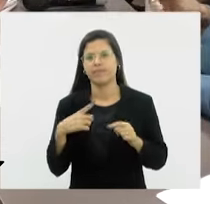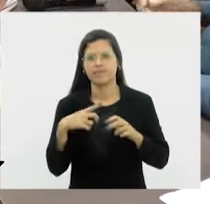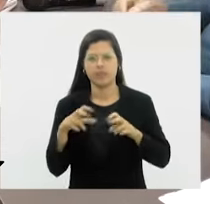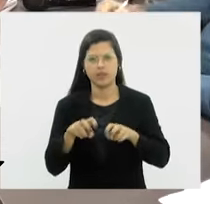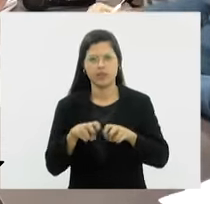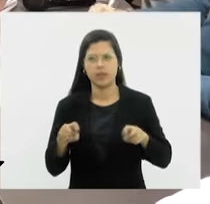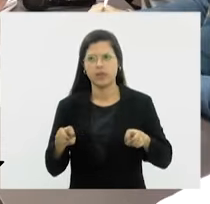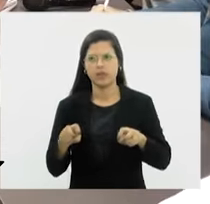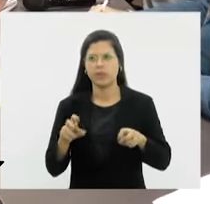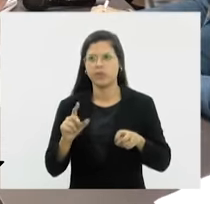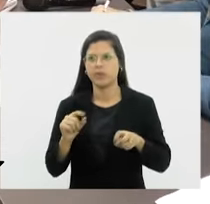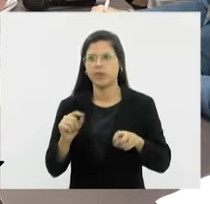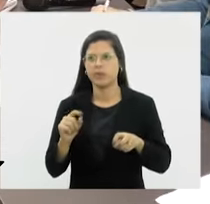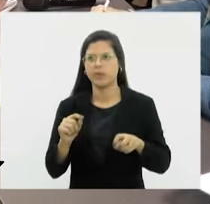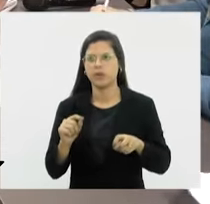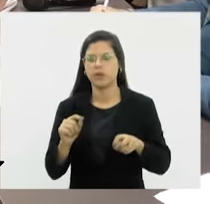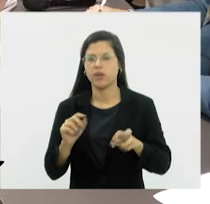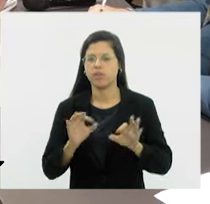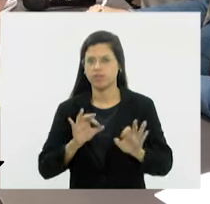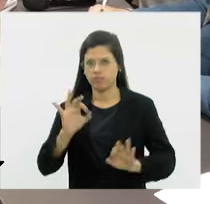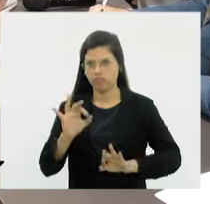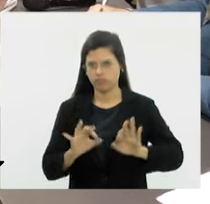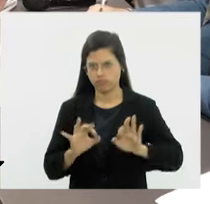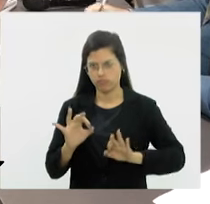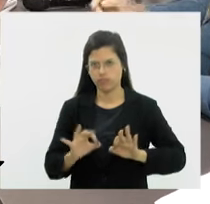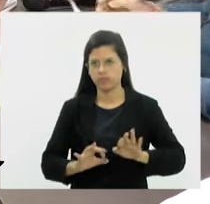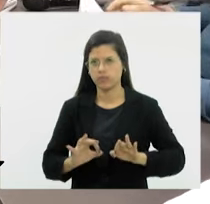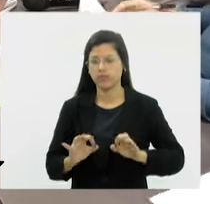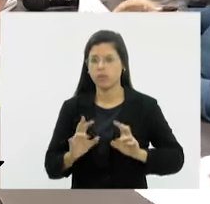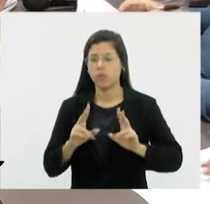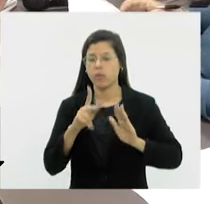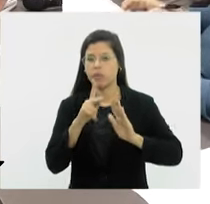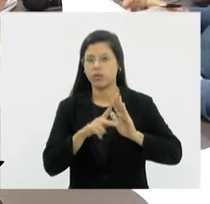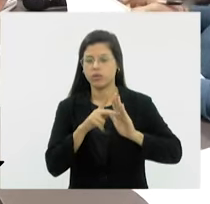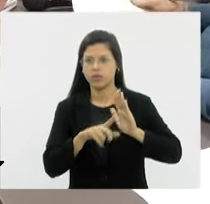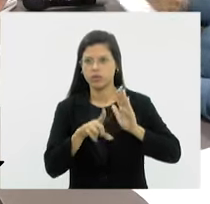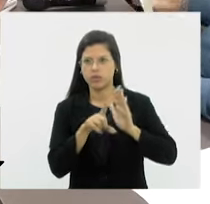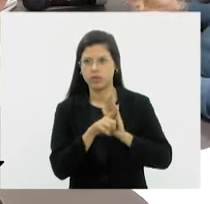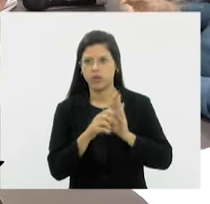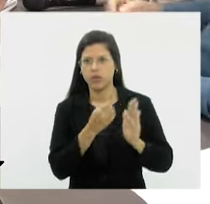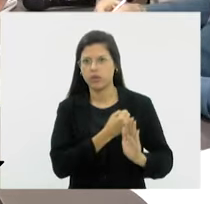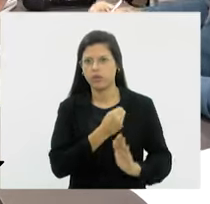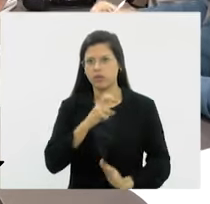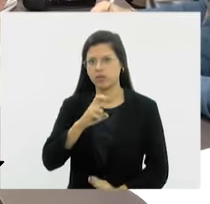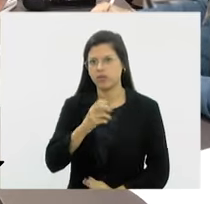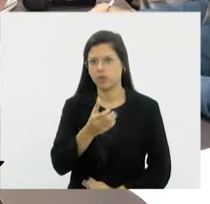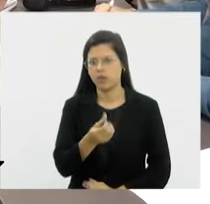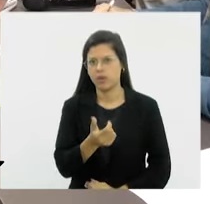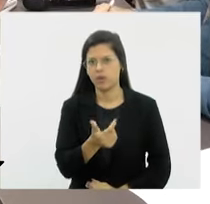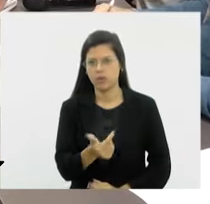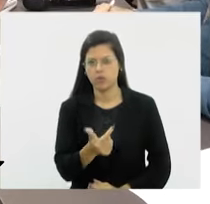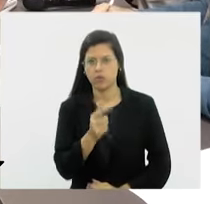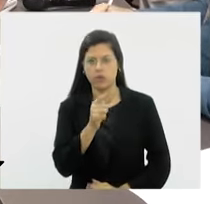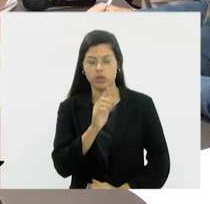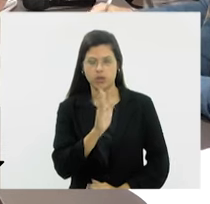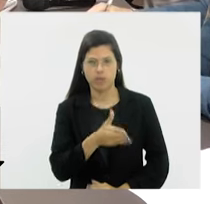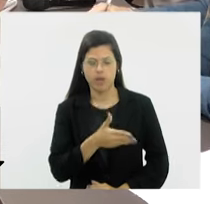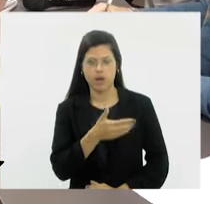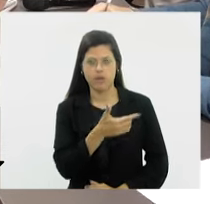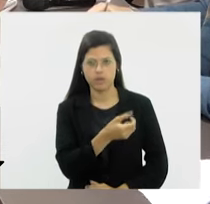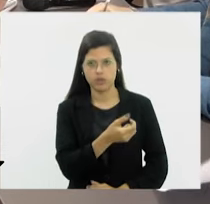uma questão de ordem. Trata-se do projeto de lei número 562 de